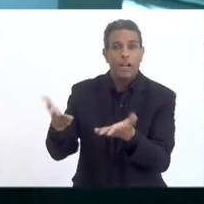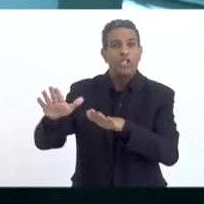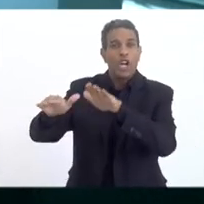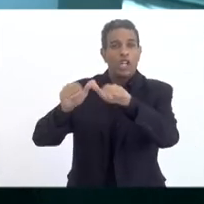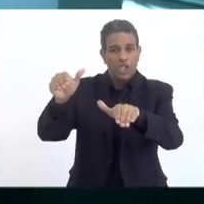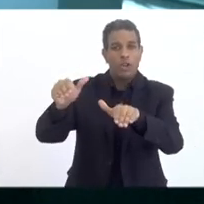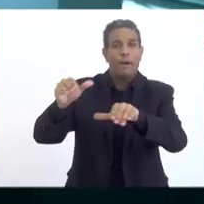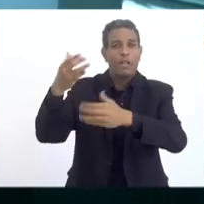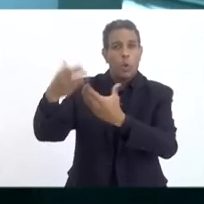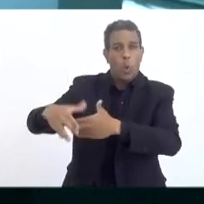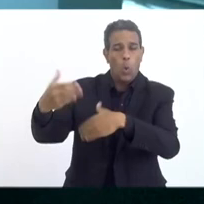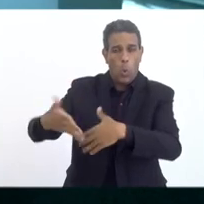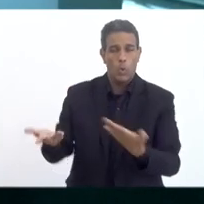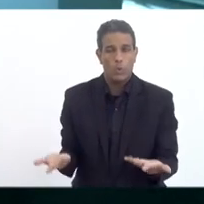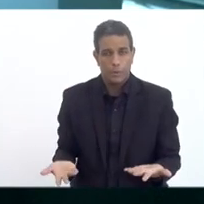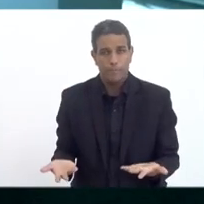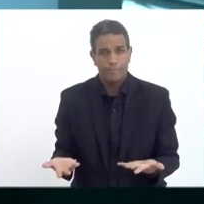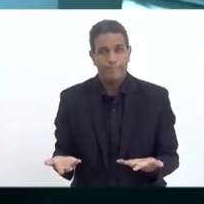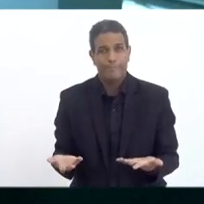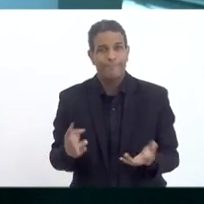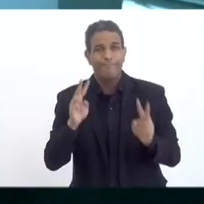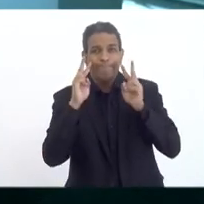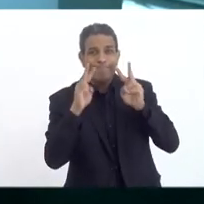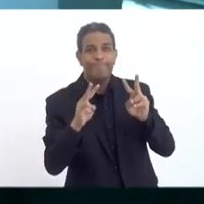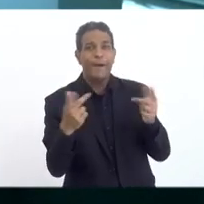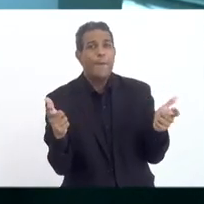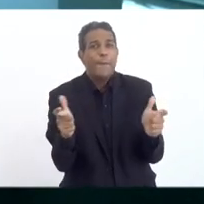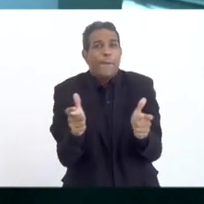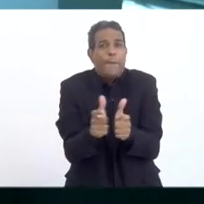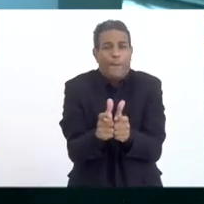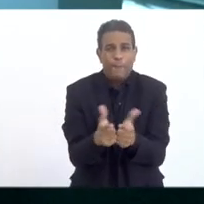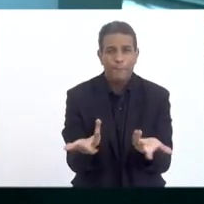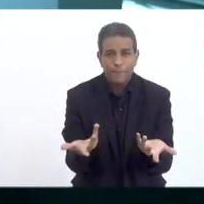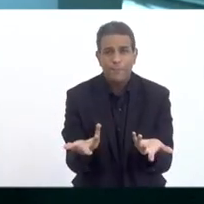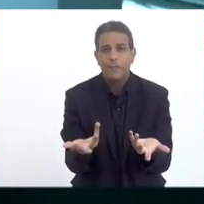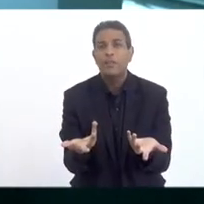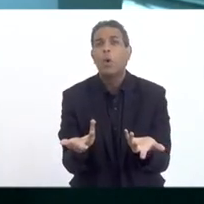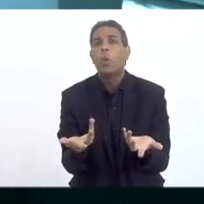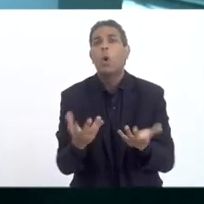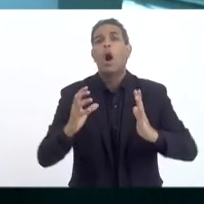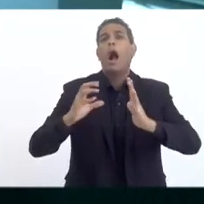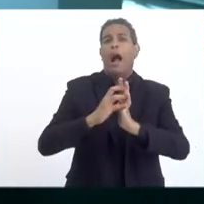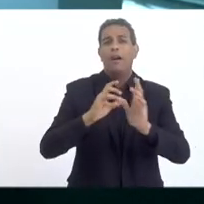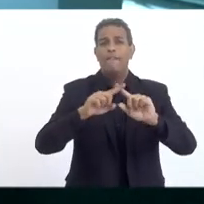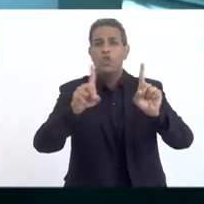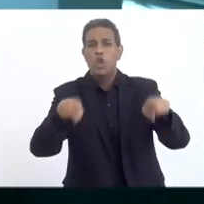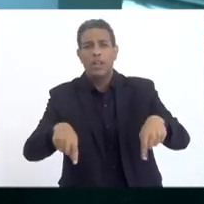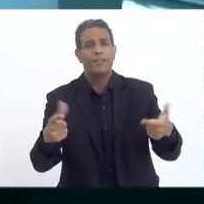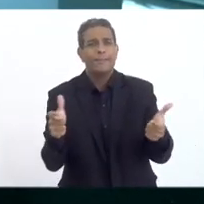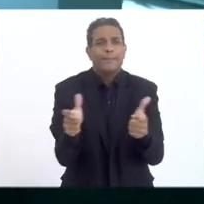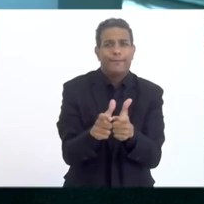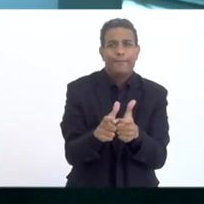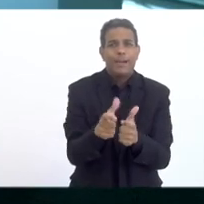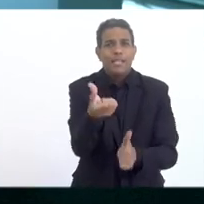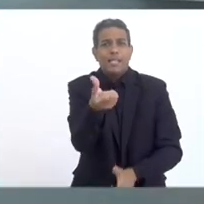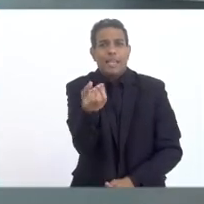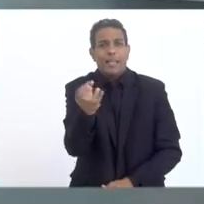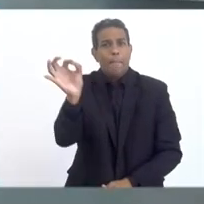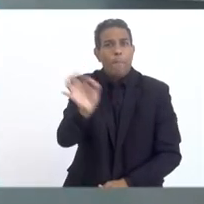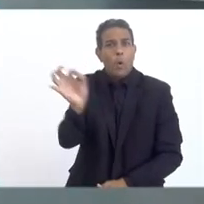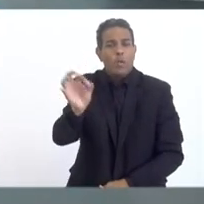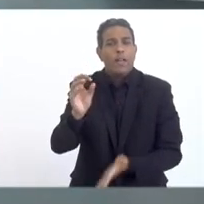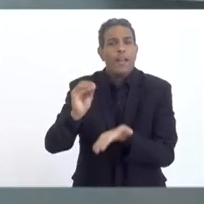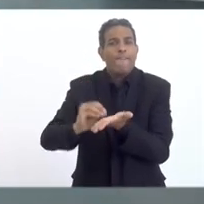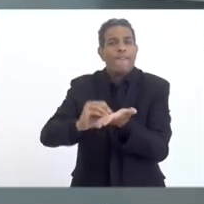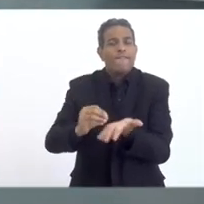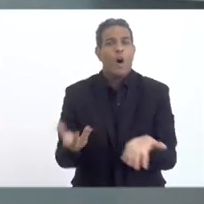chamadas recentemente, e tem encontrado uma evasão muito alta. Em algum dos cargos, a gente identifica uma evasão na casa de 60%,